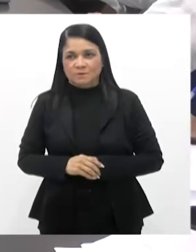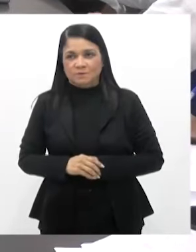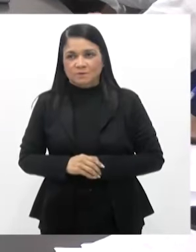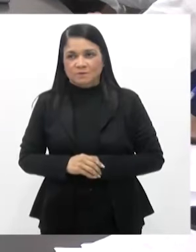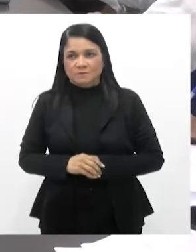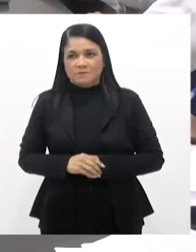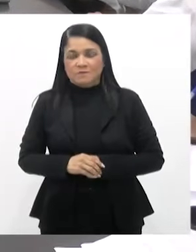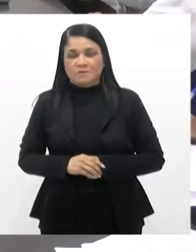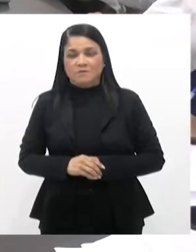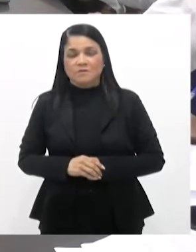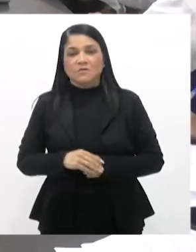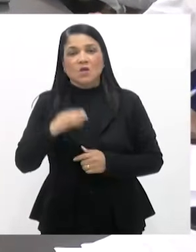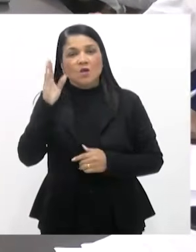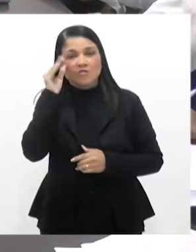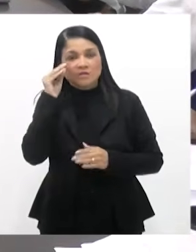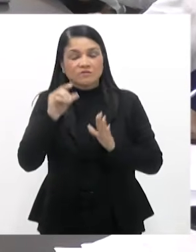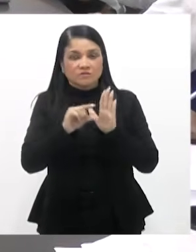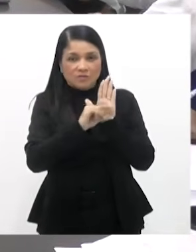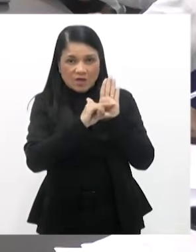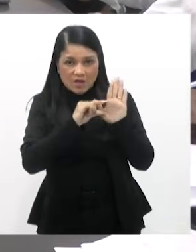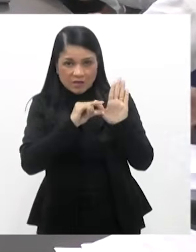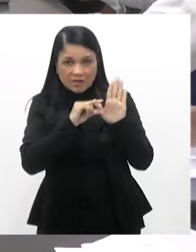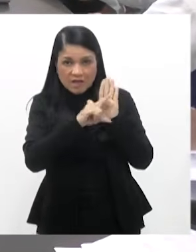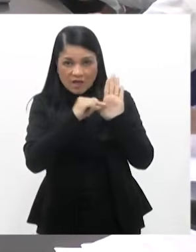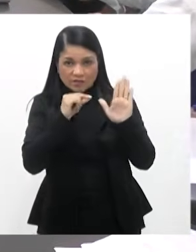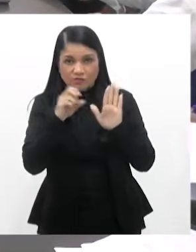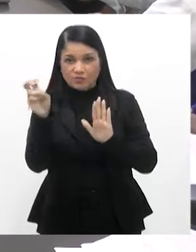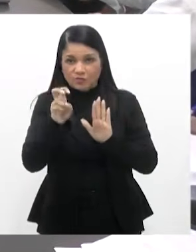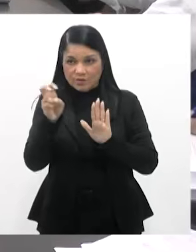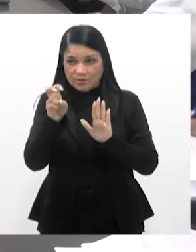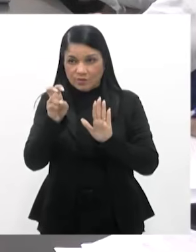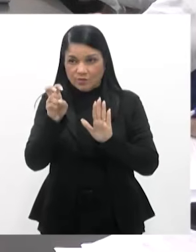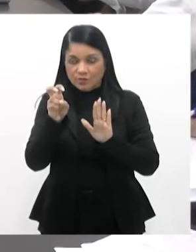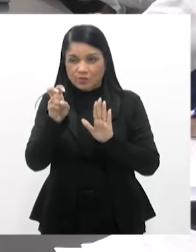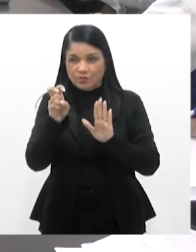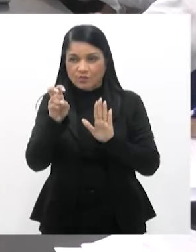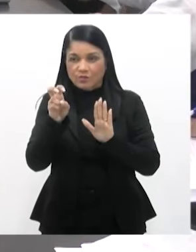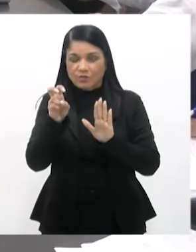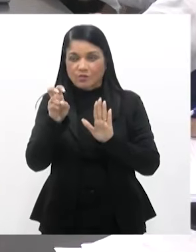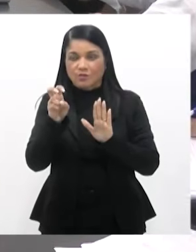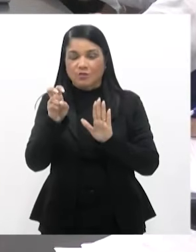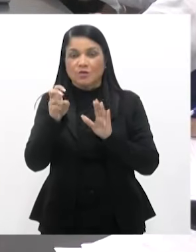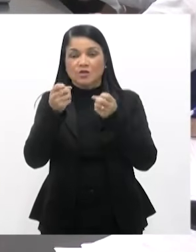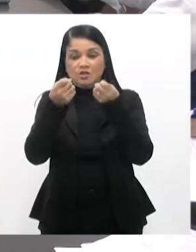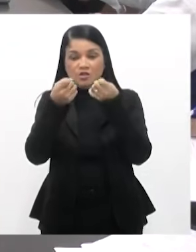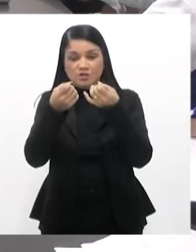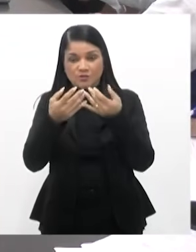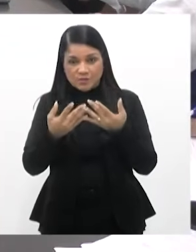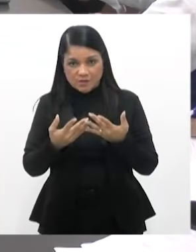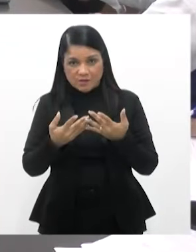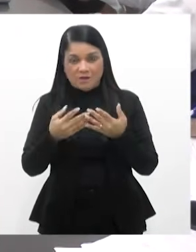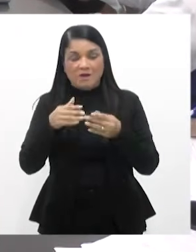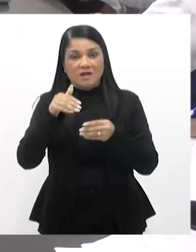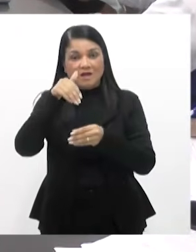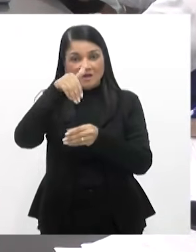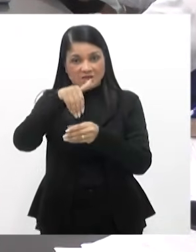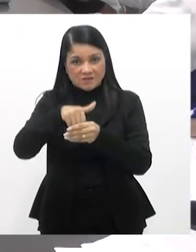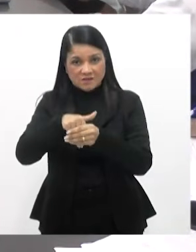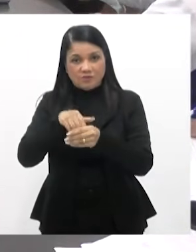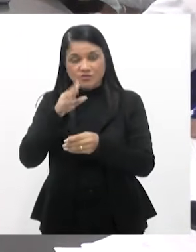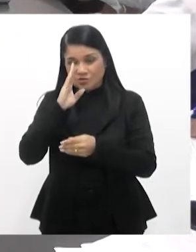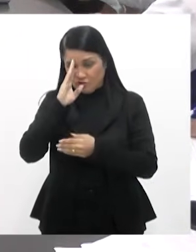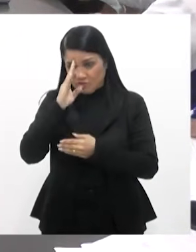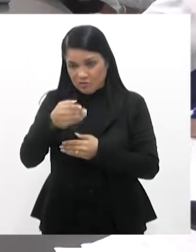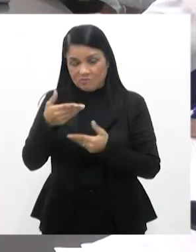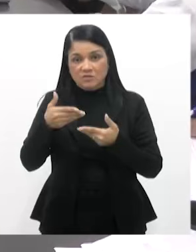Ou observado o artigo 5º, porque o artigo 5º já fala... Aqui, ó, o artigo 5º já fala... Artigo 5º, a eleição indireta deverá ser convocada